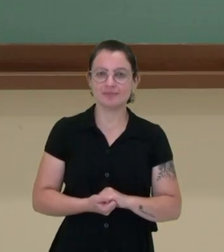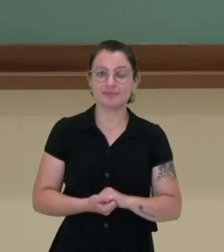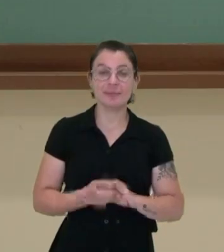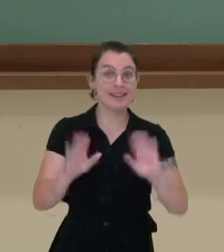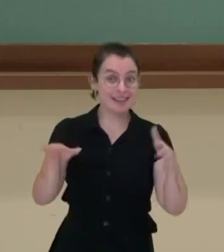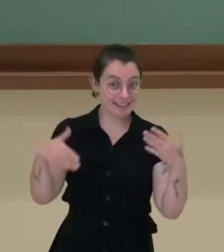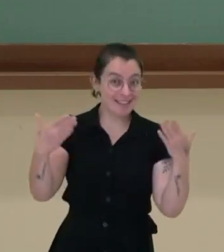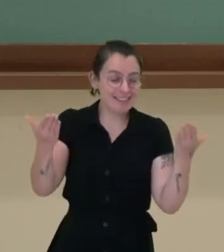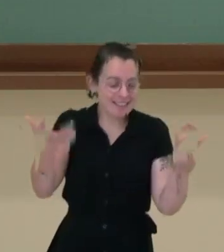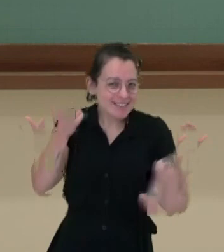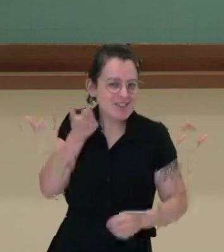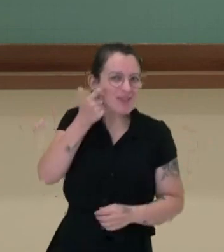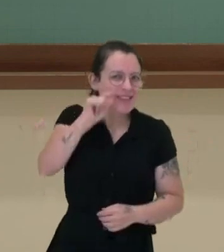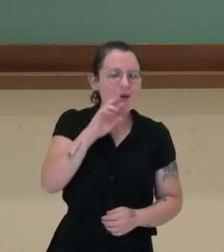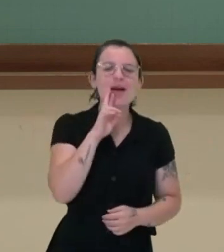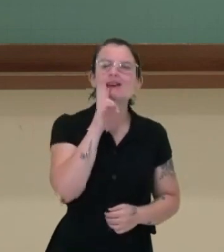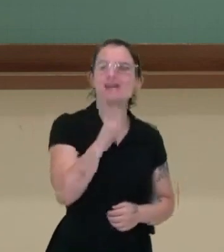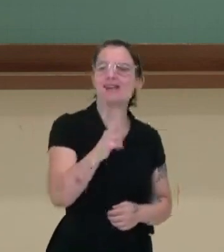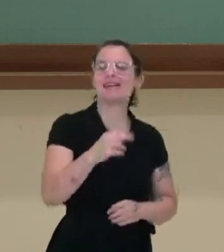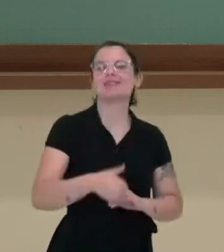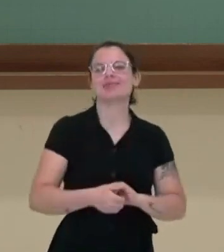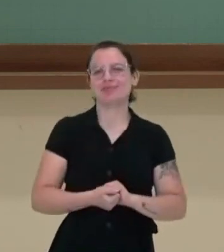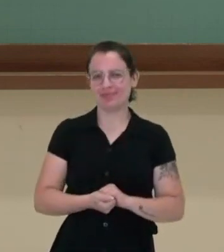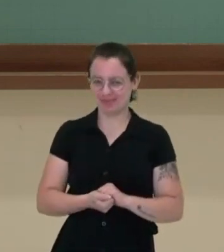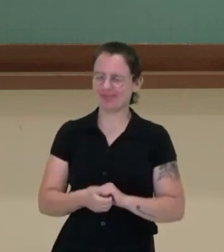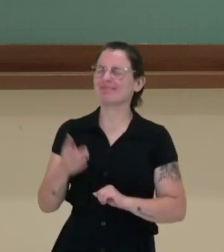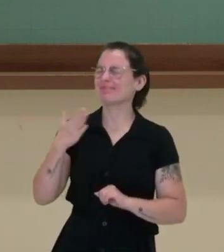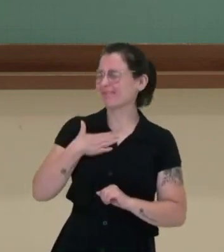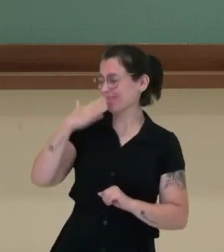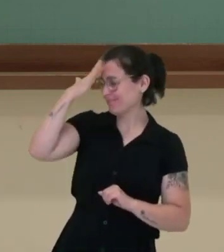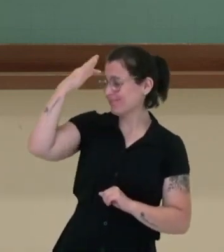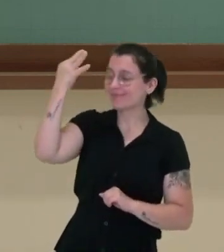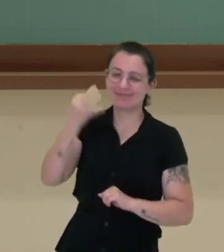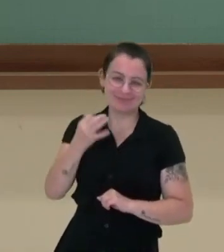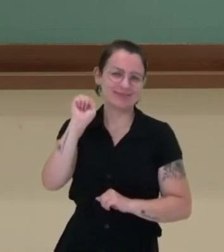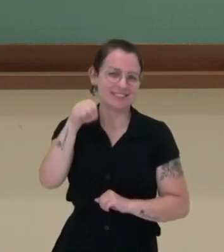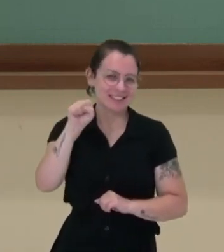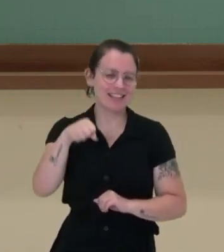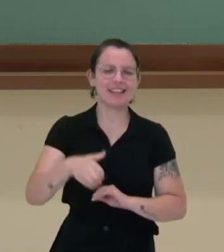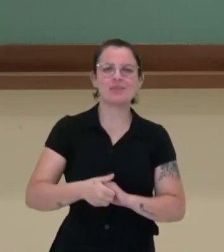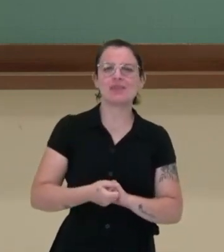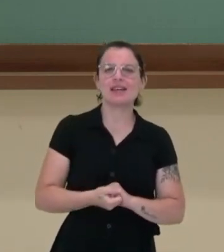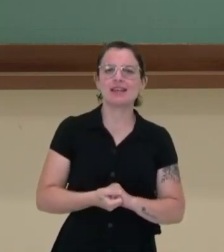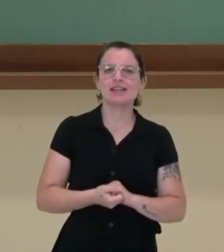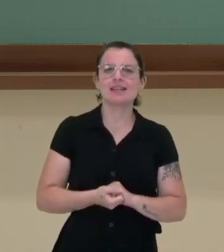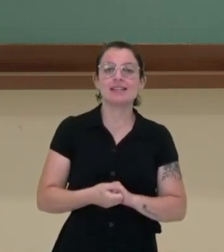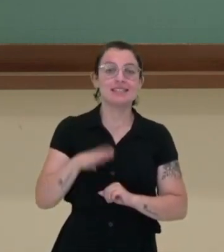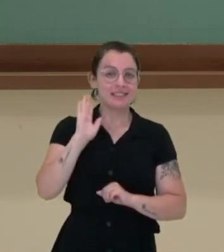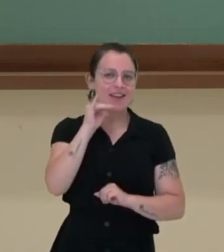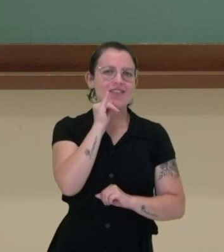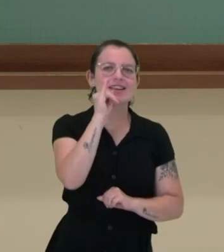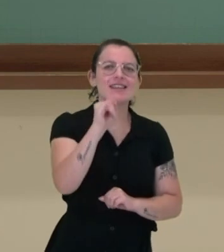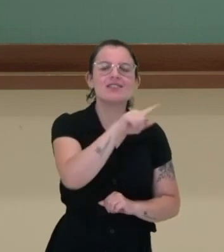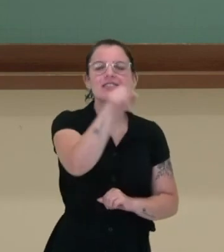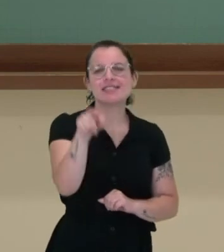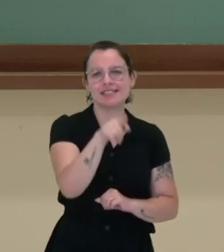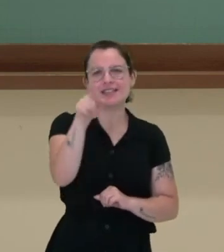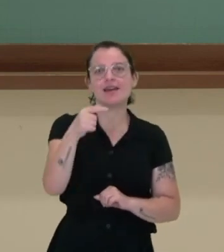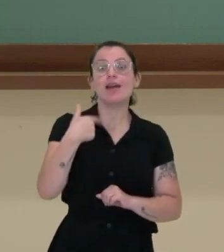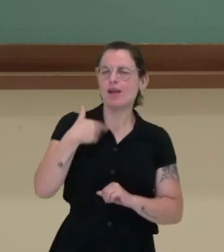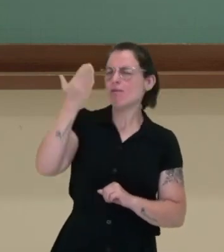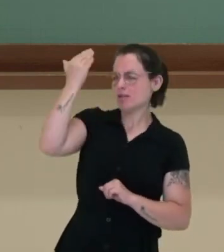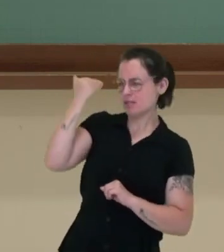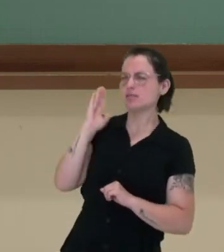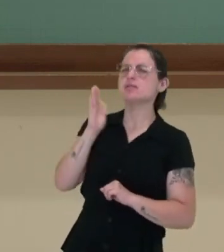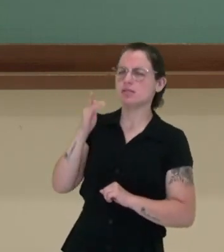E aí, pessoal, conseguiram responder? Eu tenho certeza que sim. Então, como eu falei para vocês, a professora teve catapora.